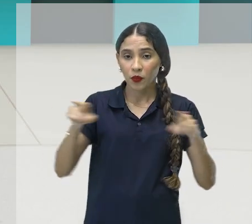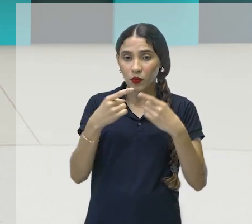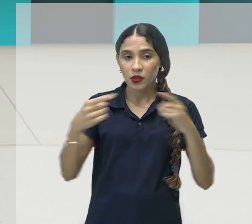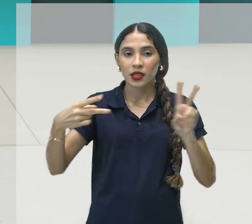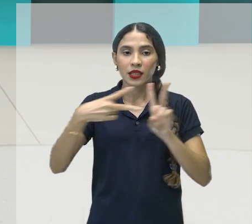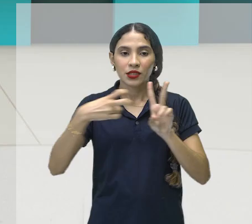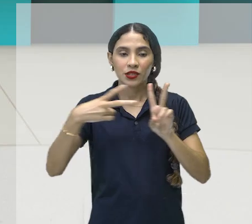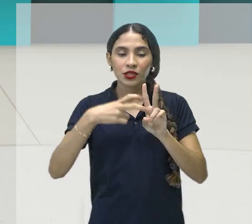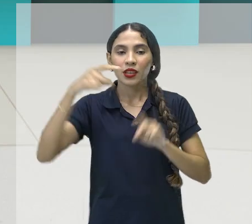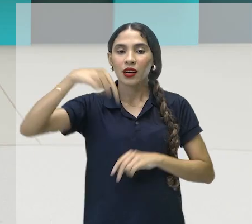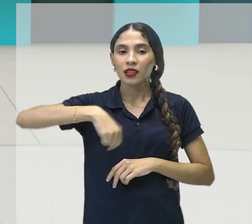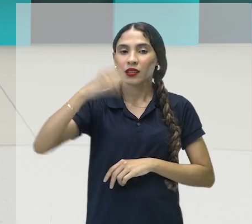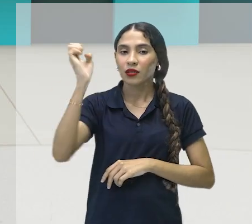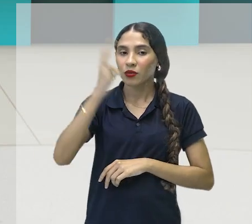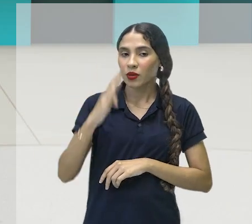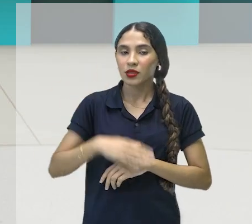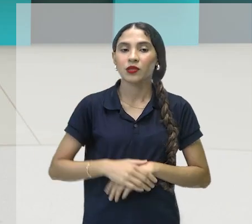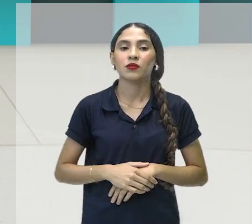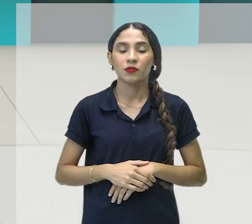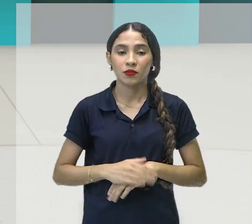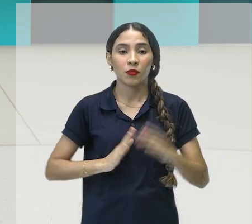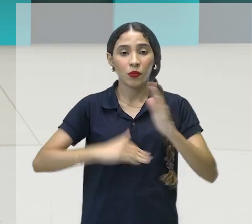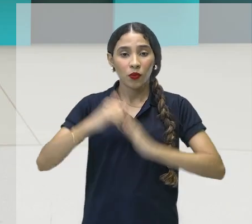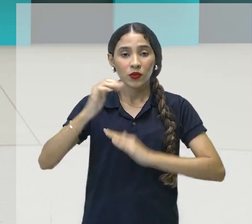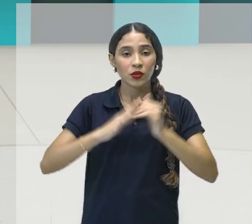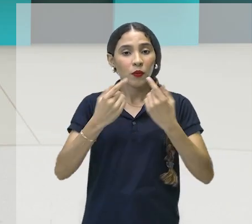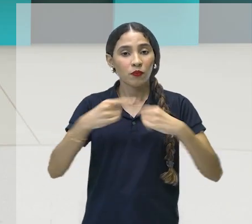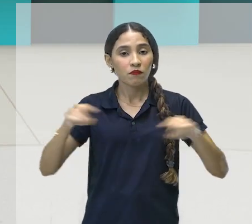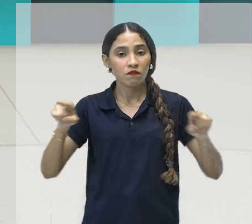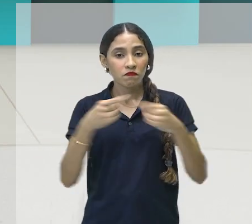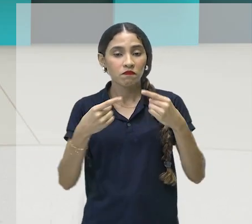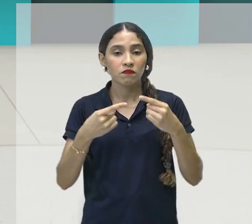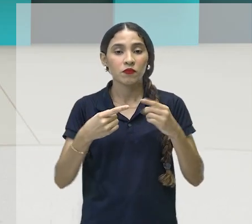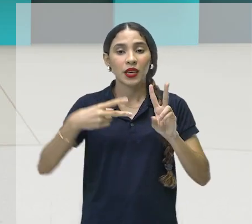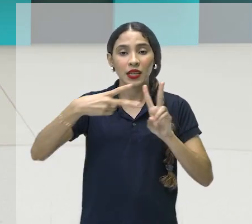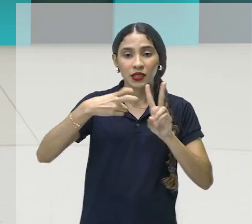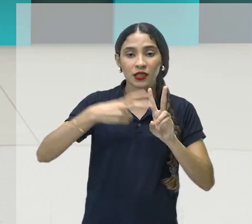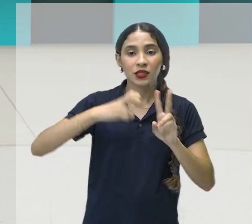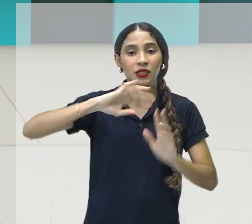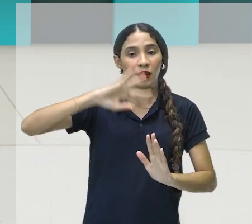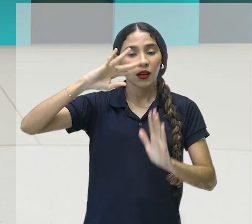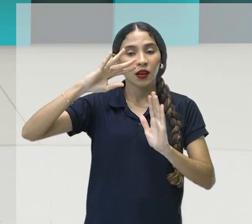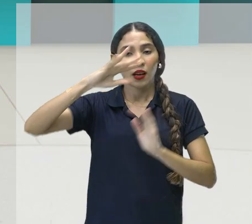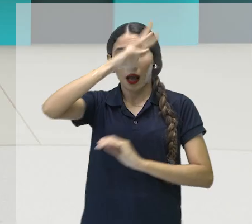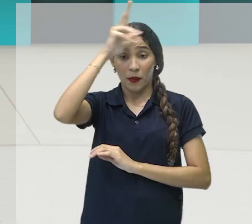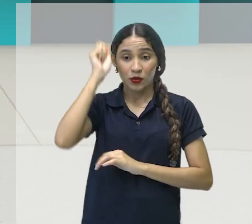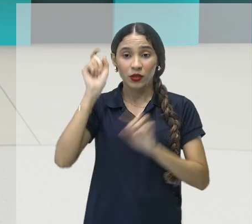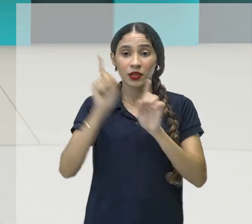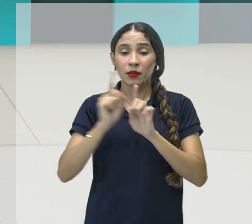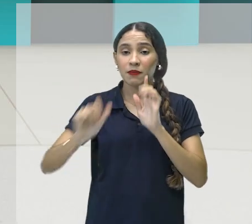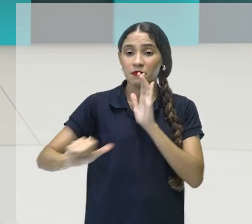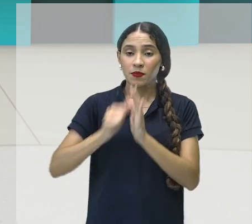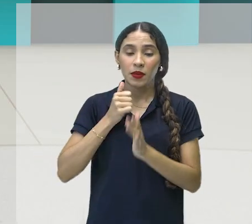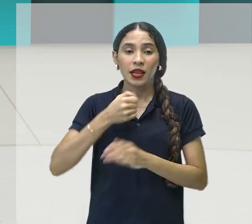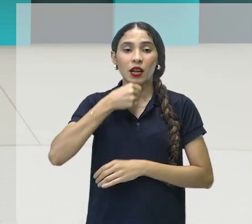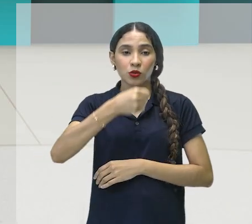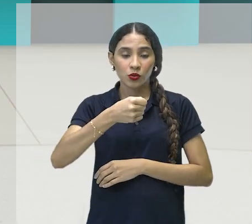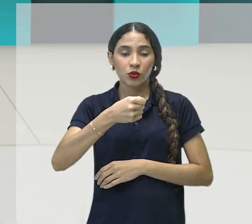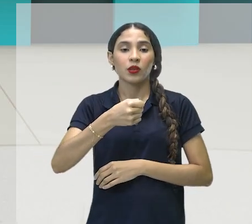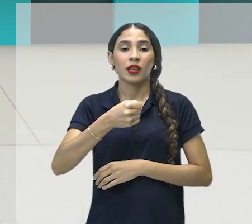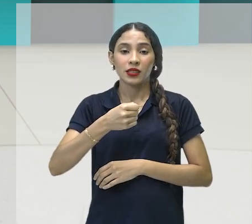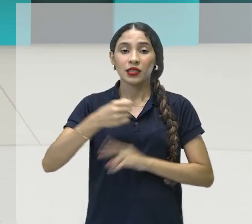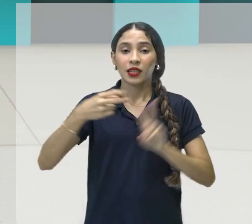música indígena no Brasil. Cantora indígena do Amazonas e primeira